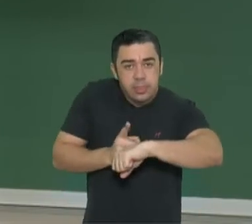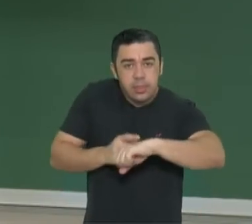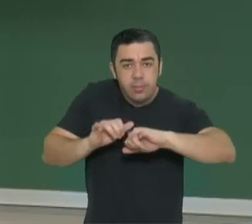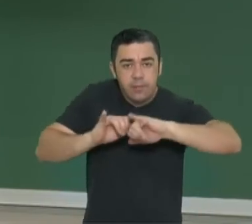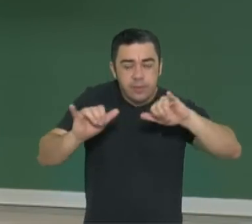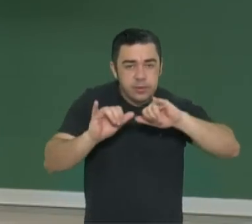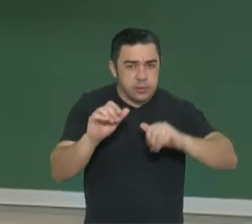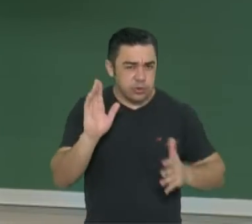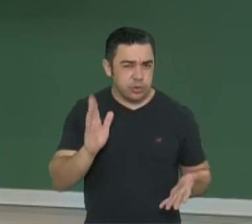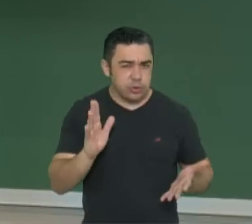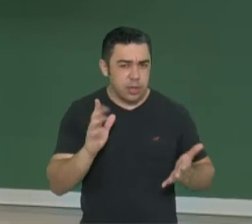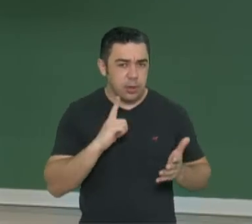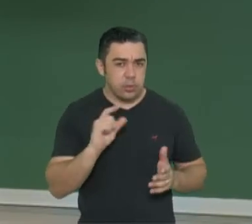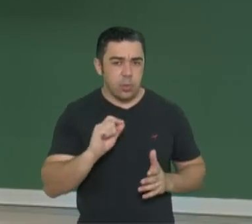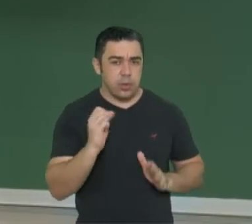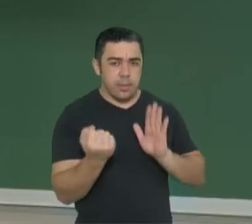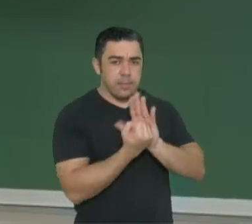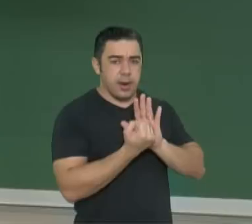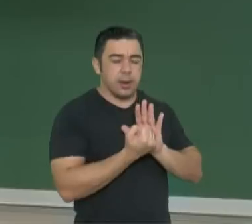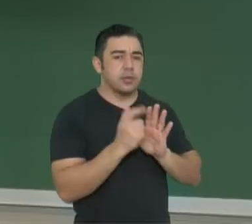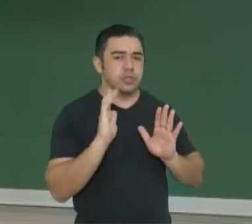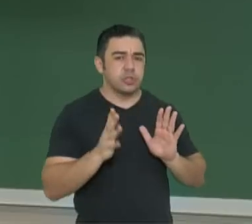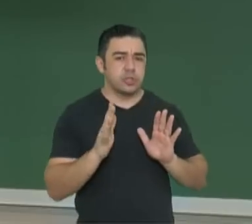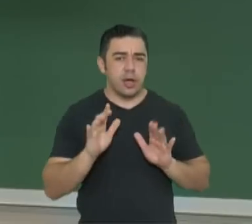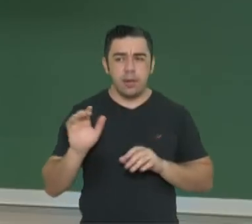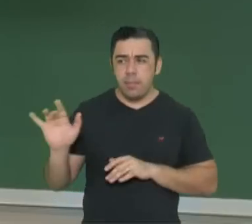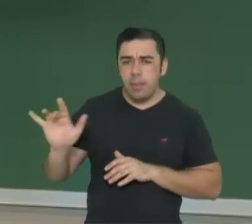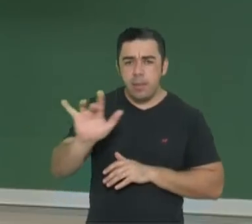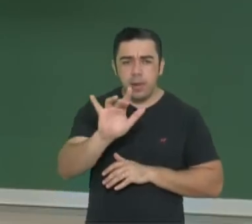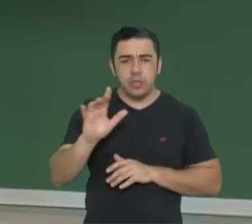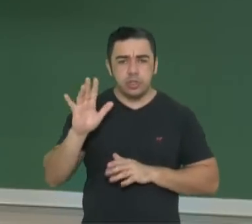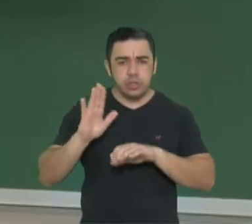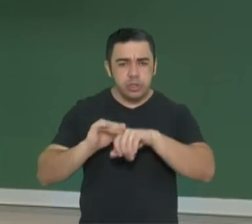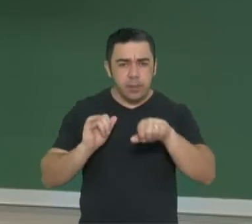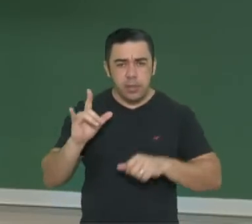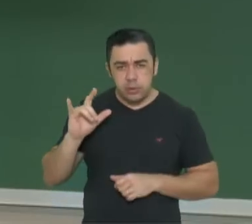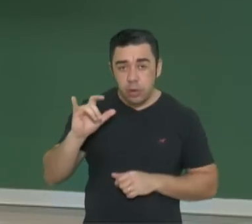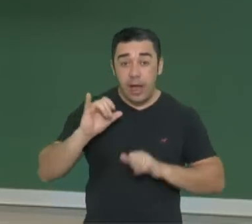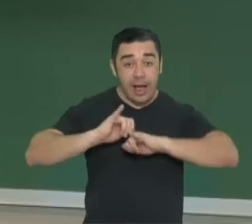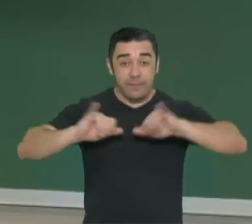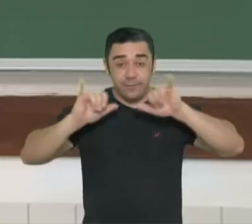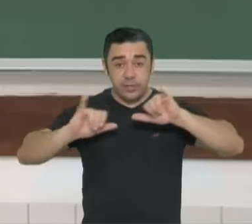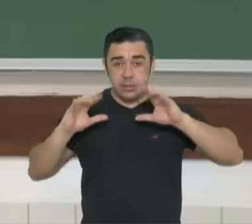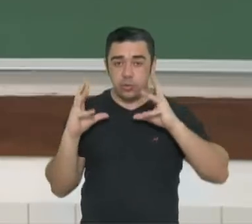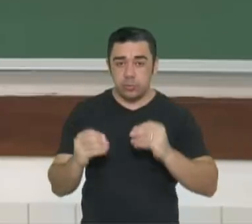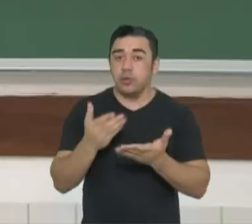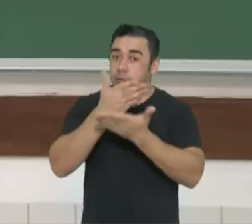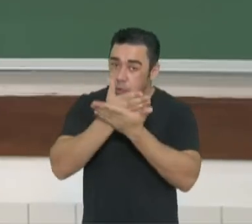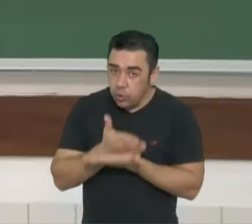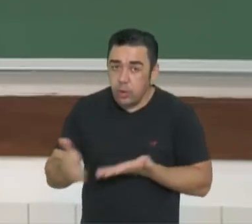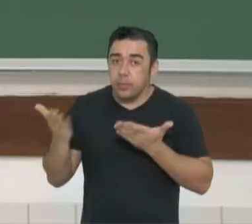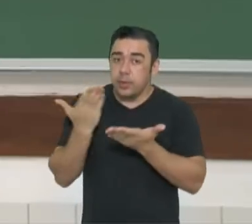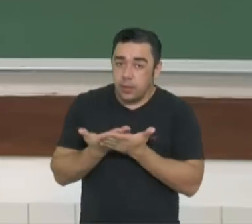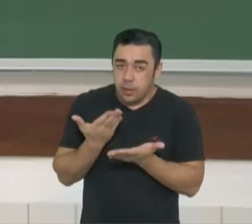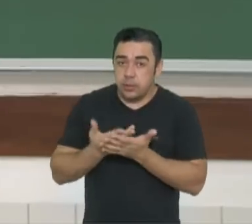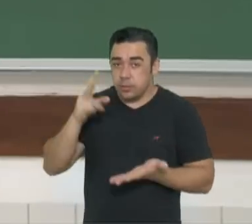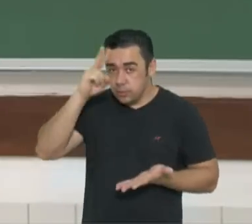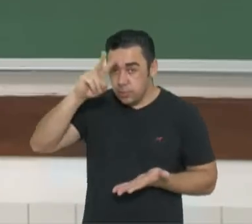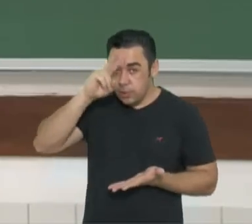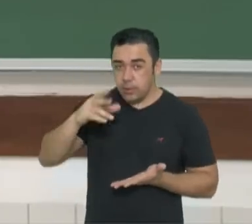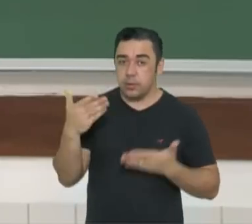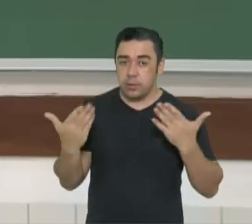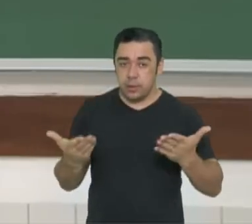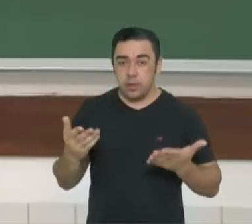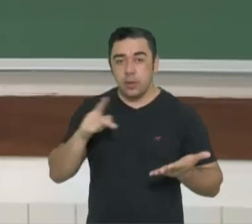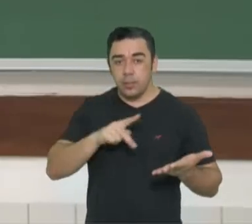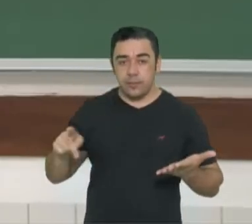mundo? Marcou em rede social, postou, chamou no grupo, marcou nos stories? Avisa todo mundo! Tá começando a aula de